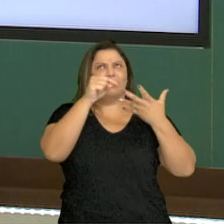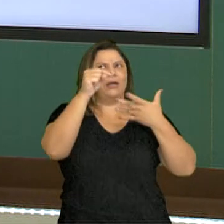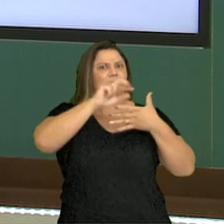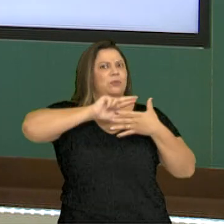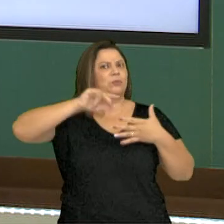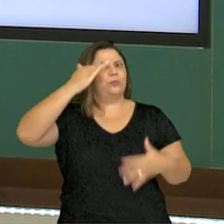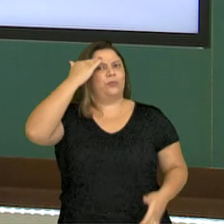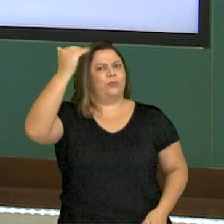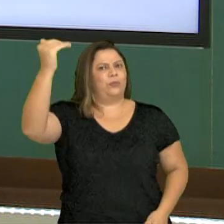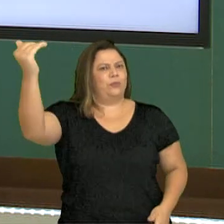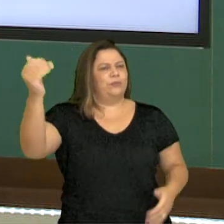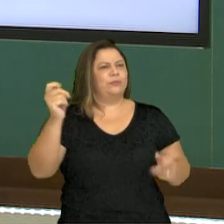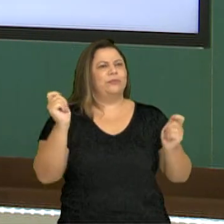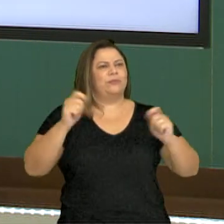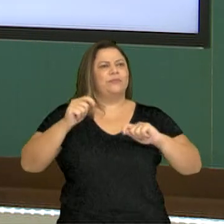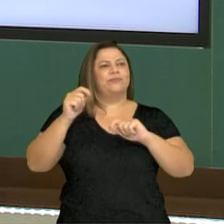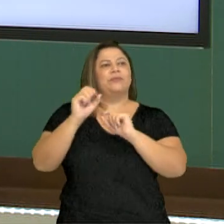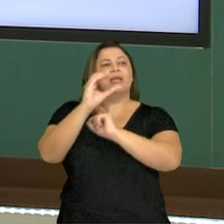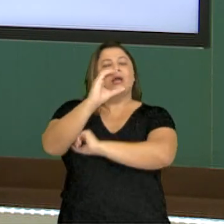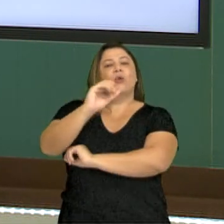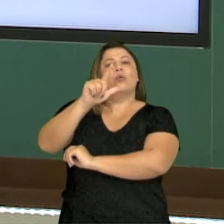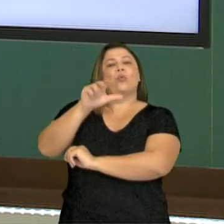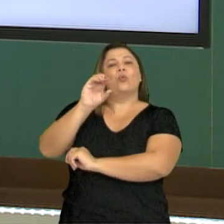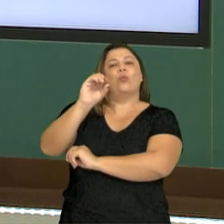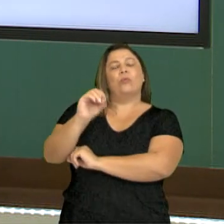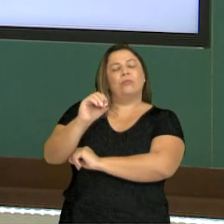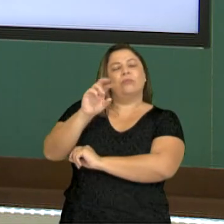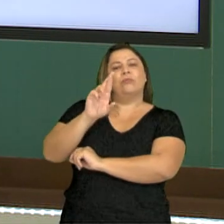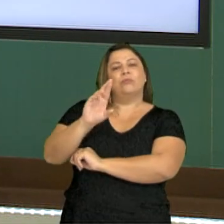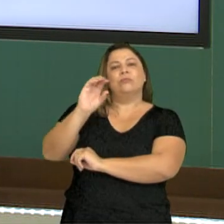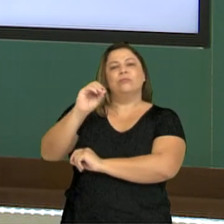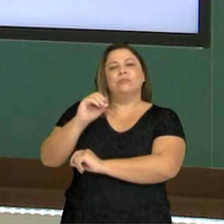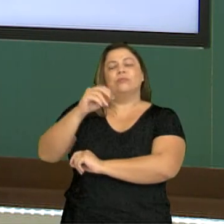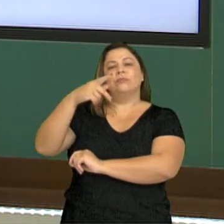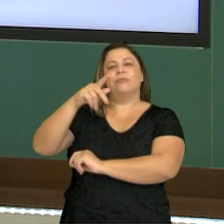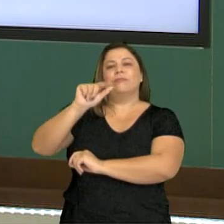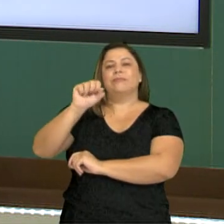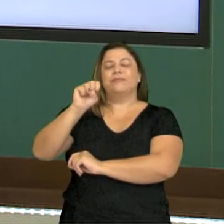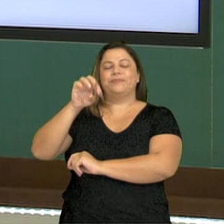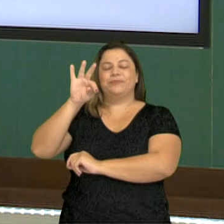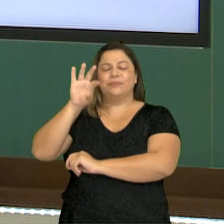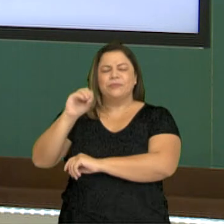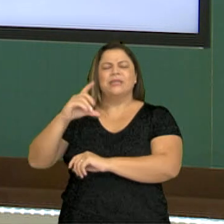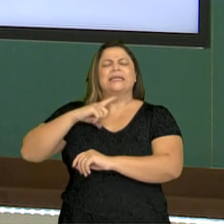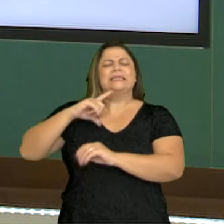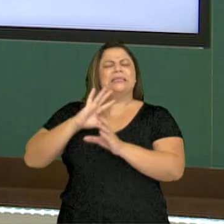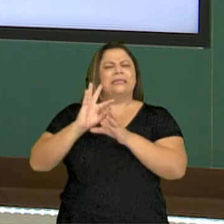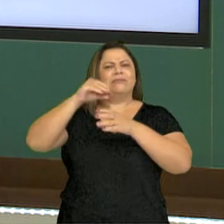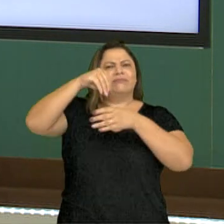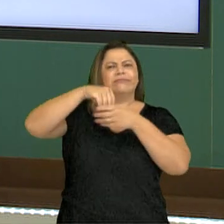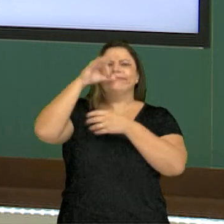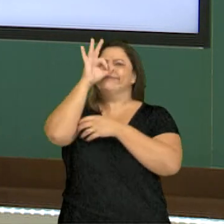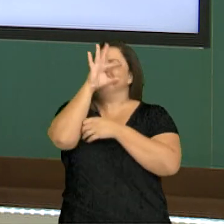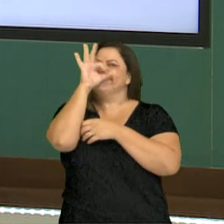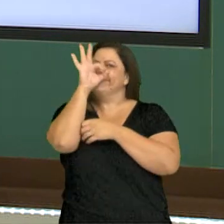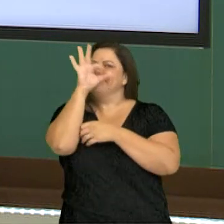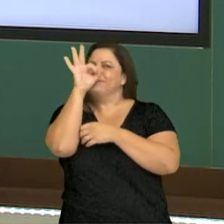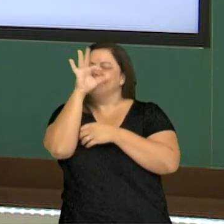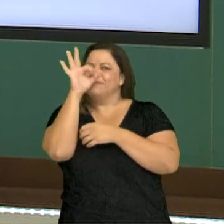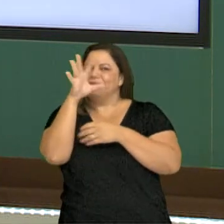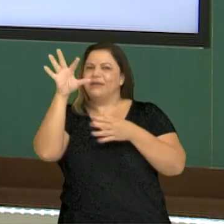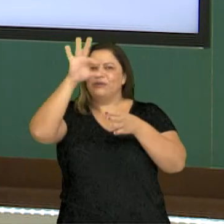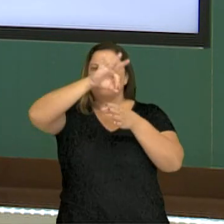é o cloroplasto, que tem um pigmento chamado clorofila, que é um pigmento verde, que vai